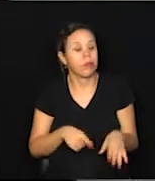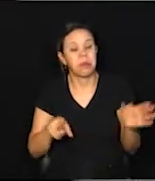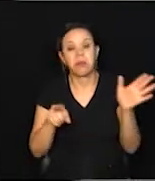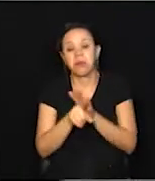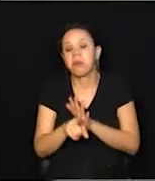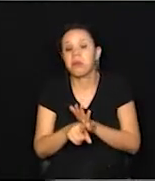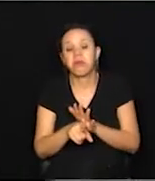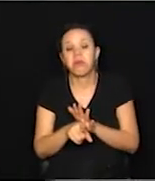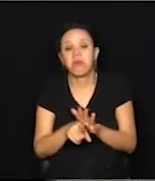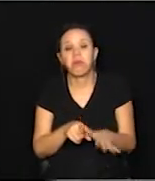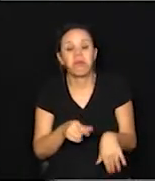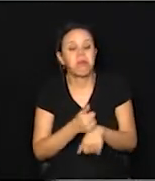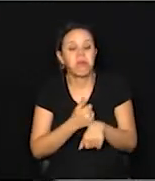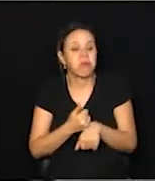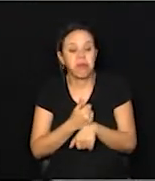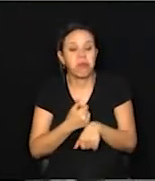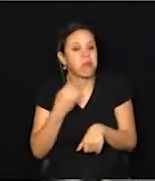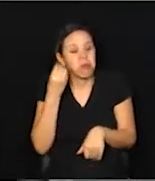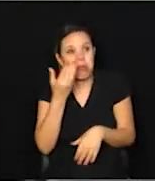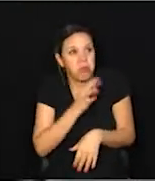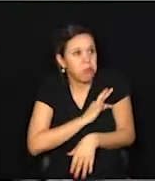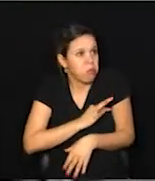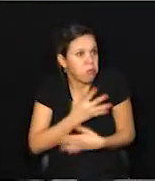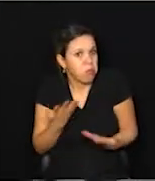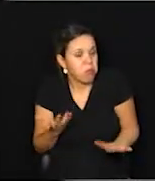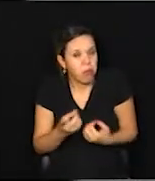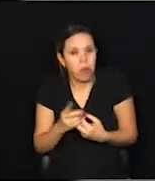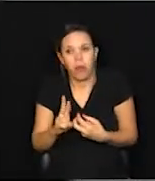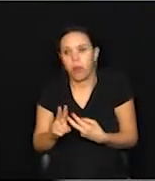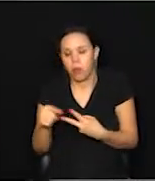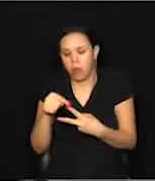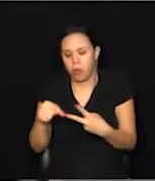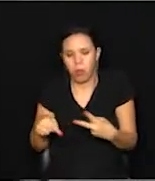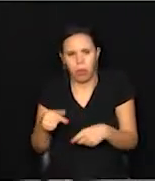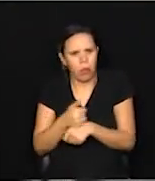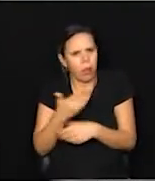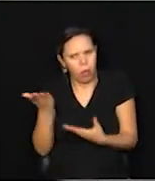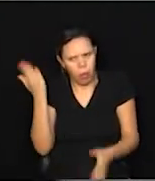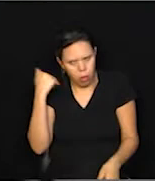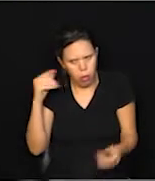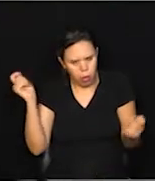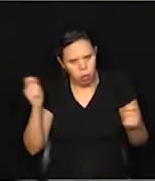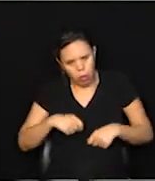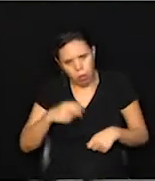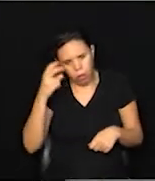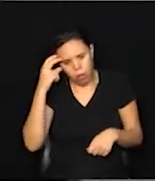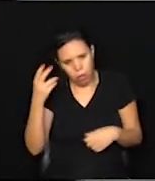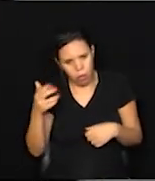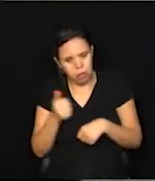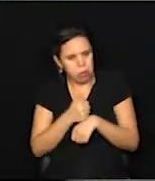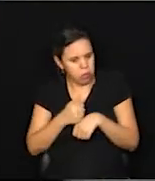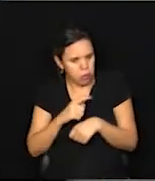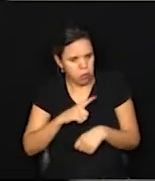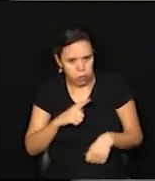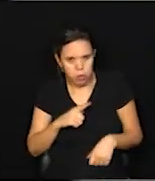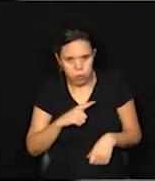pergunta técnica mesmo, né? Eu sei, né, doutora Cíntia, doutor Sérgio, são profissionais competentes, profissionais, né, que têm